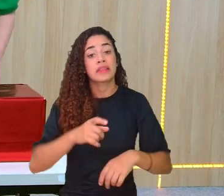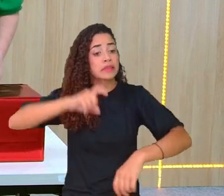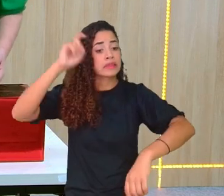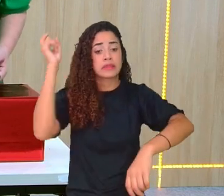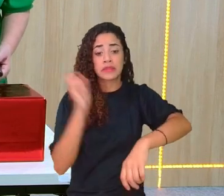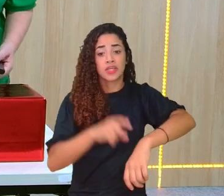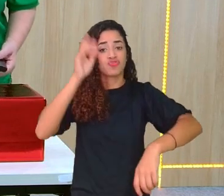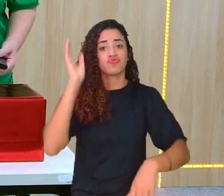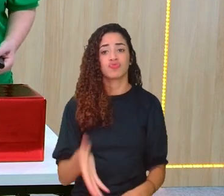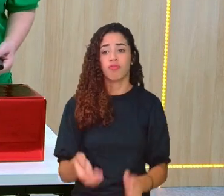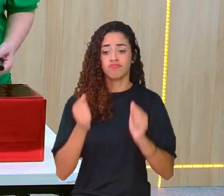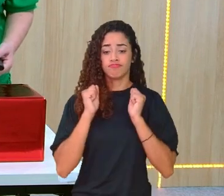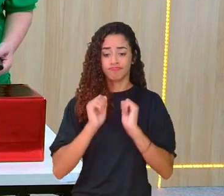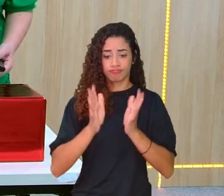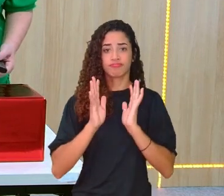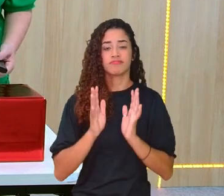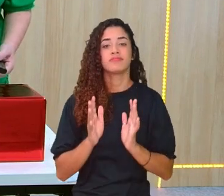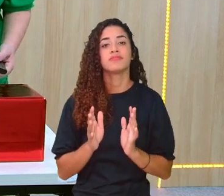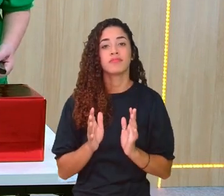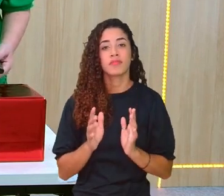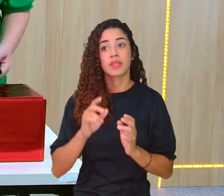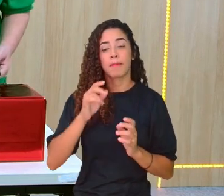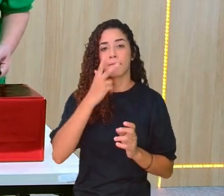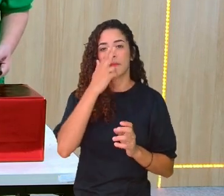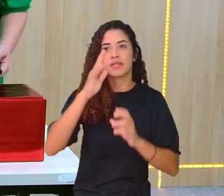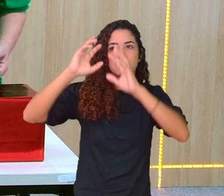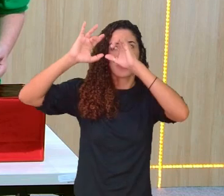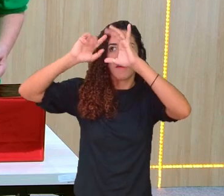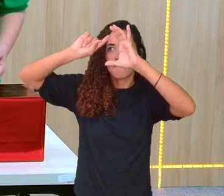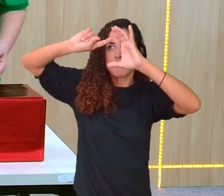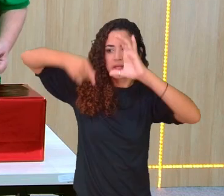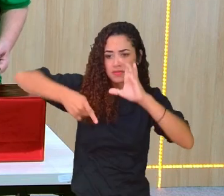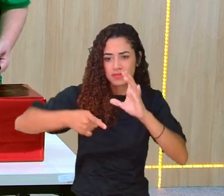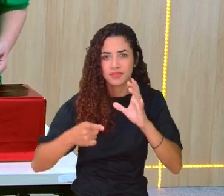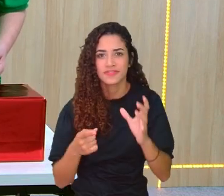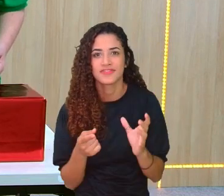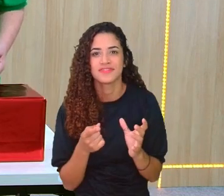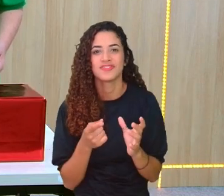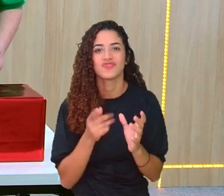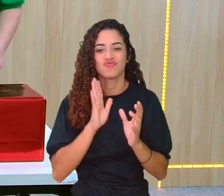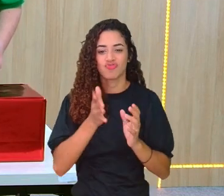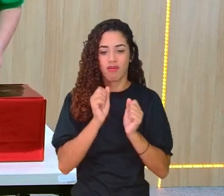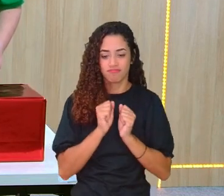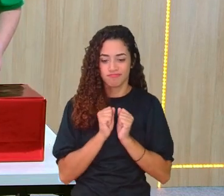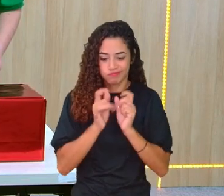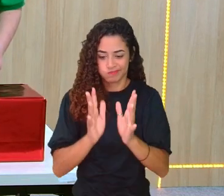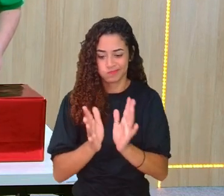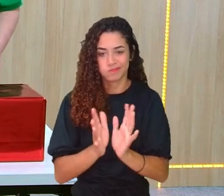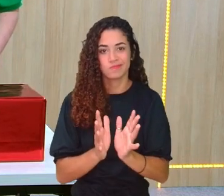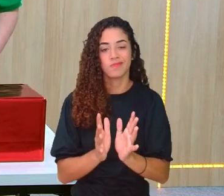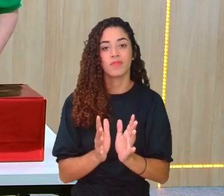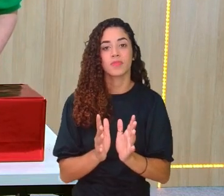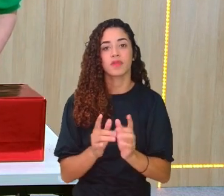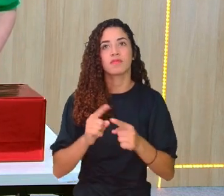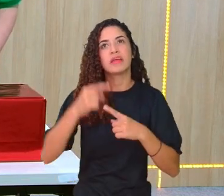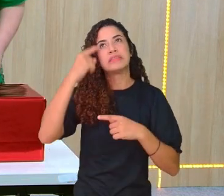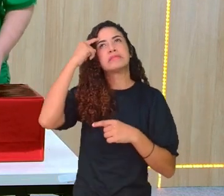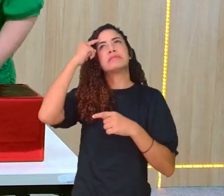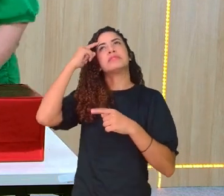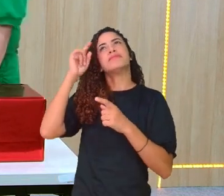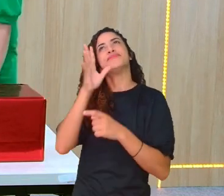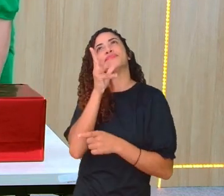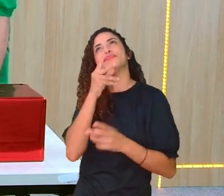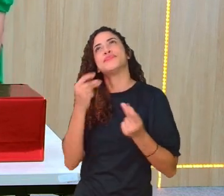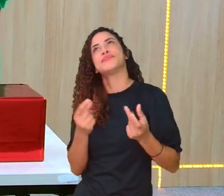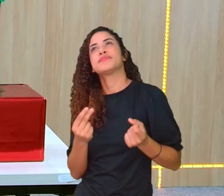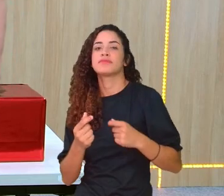automaticamente, você vai fazer, seu cérebro vai lhe dar a resposta antes mesmo que você pense em procurar a resposta.